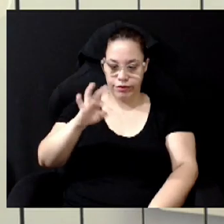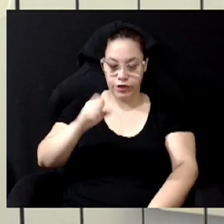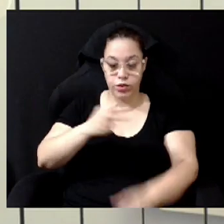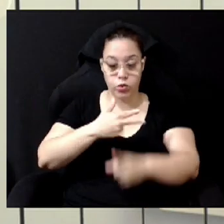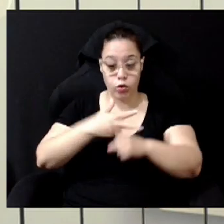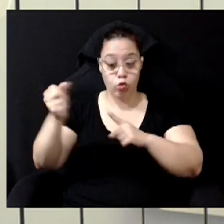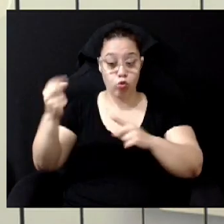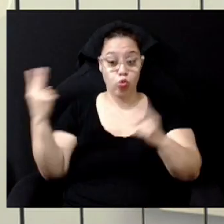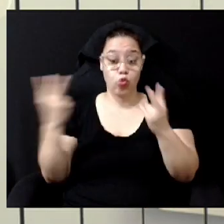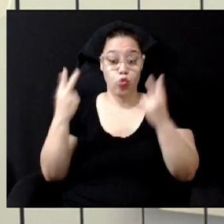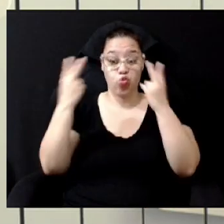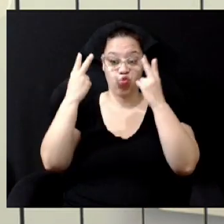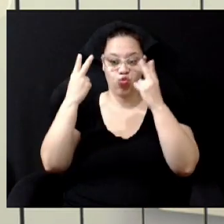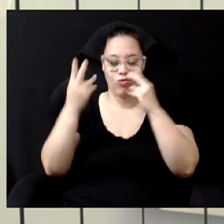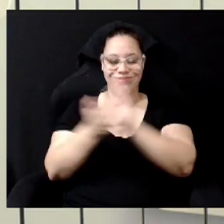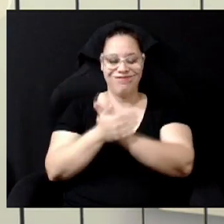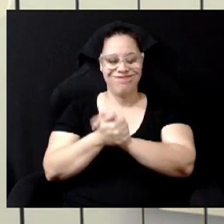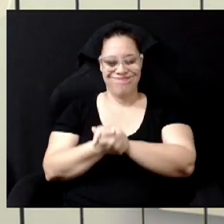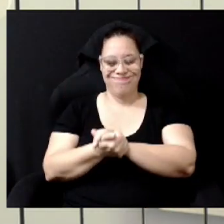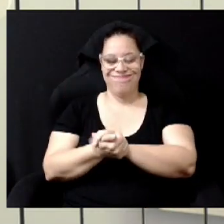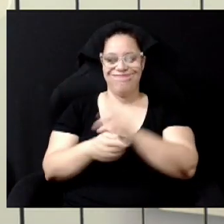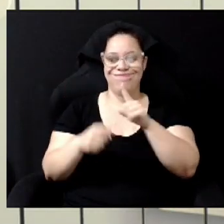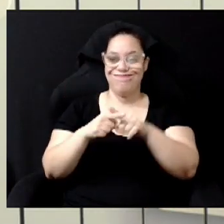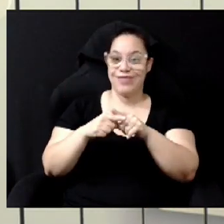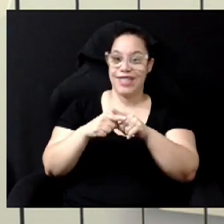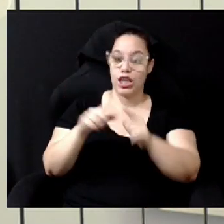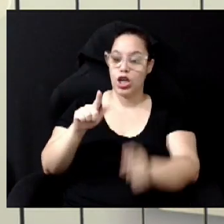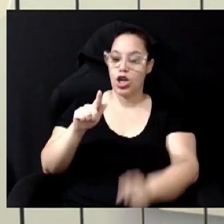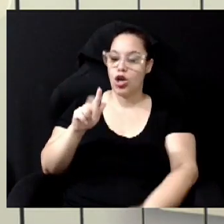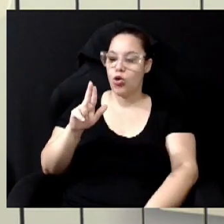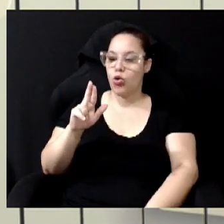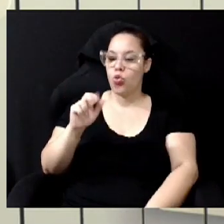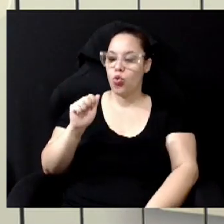vitória na competição diante de Guarulhos.